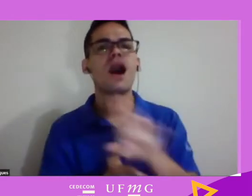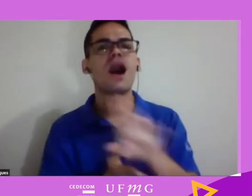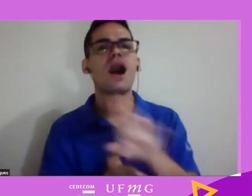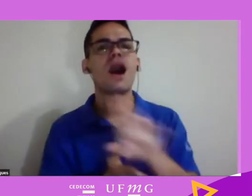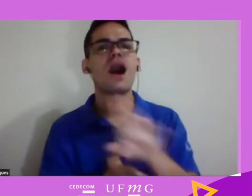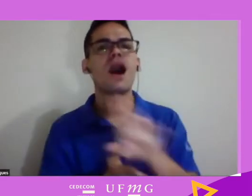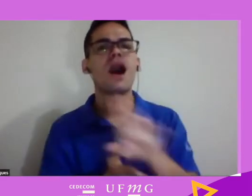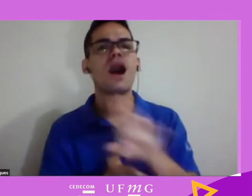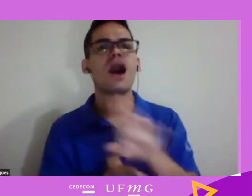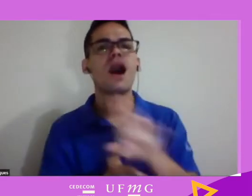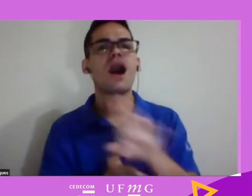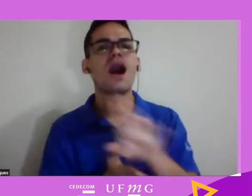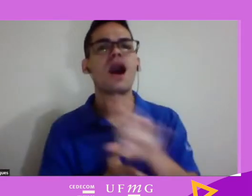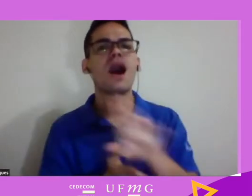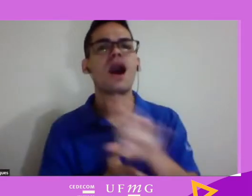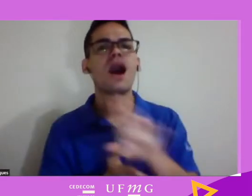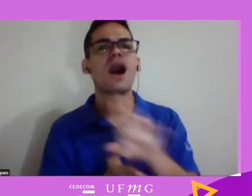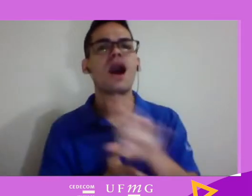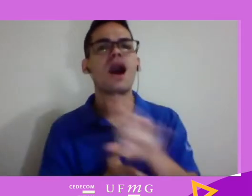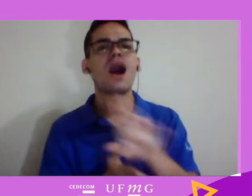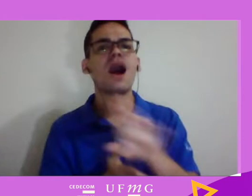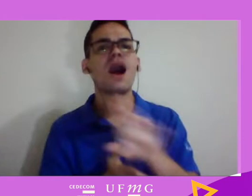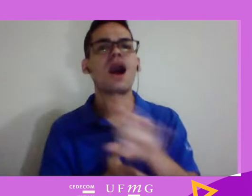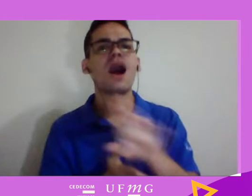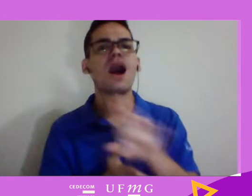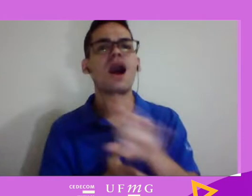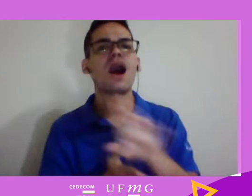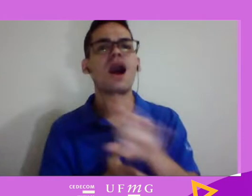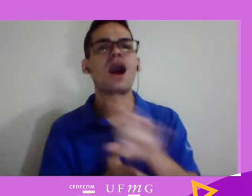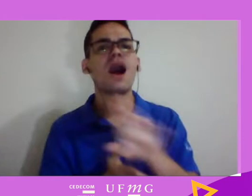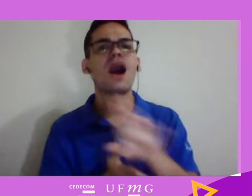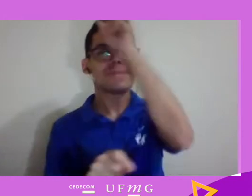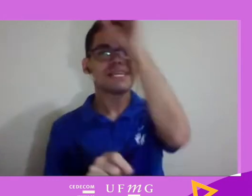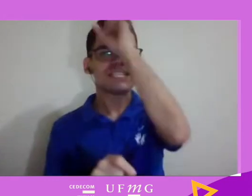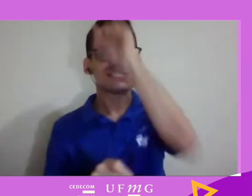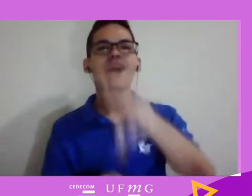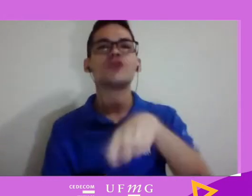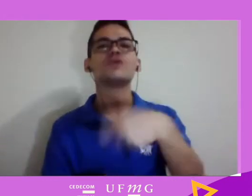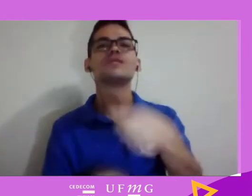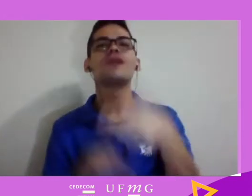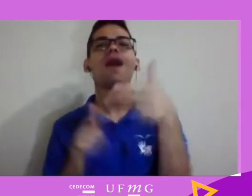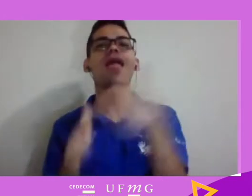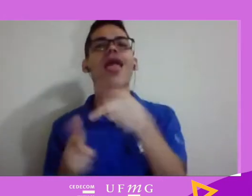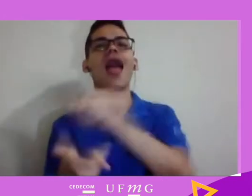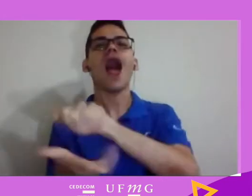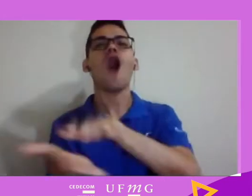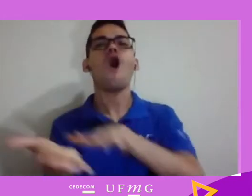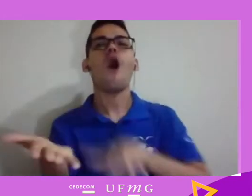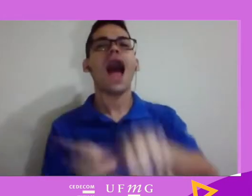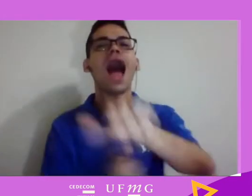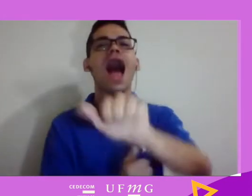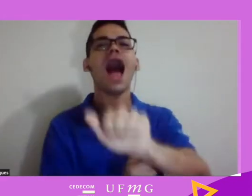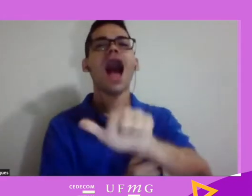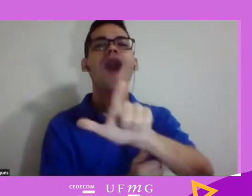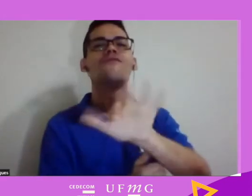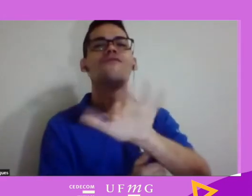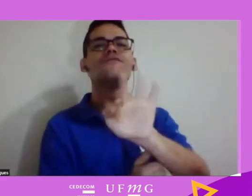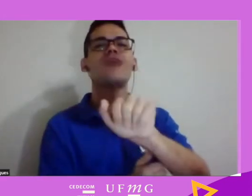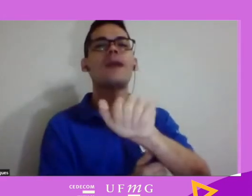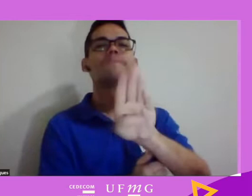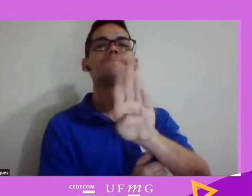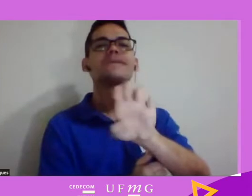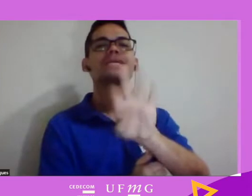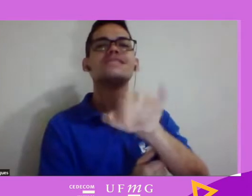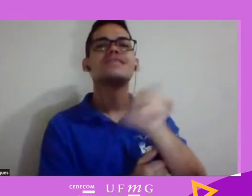e desse letramento transmídia. O que seria necessário para a gente alcançar isso? Olha, eu coordeno um projeto de